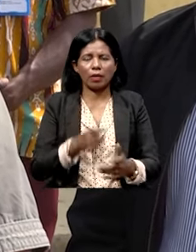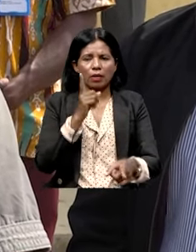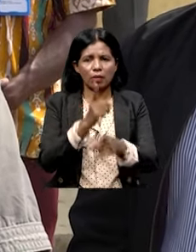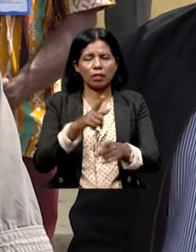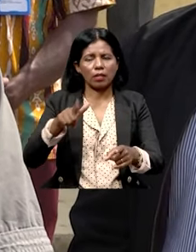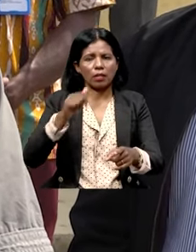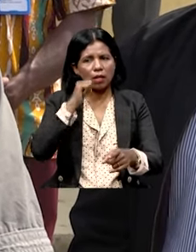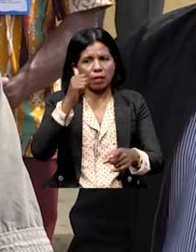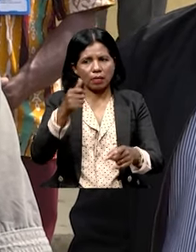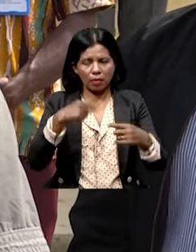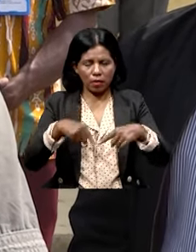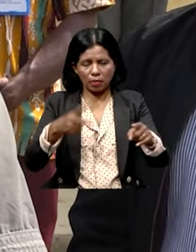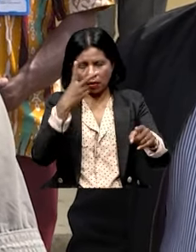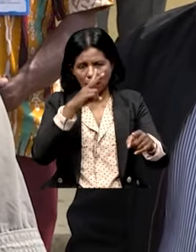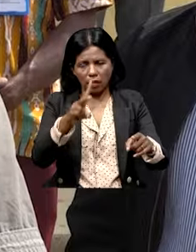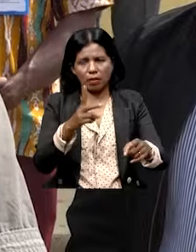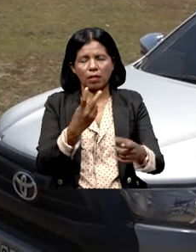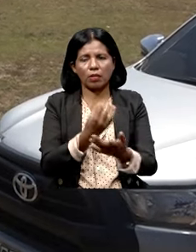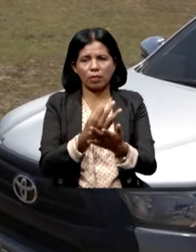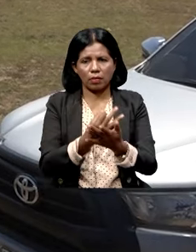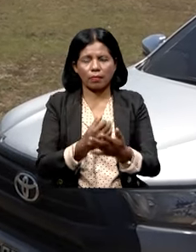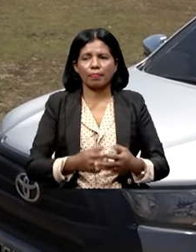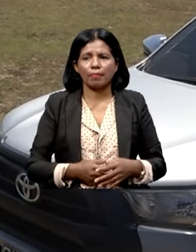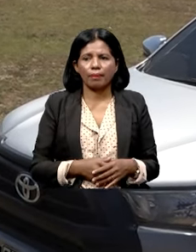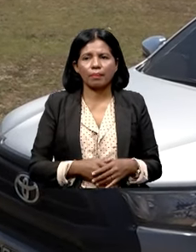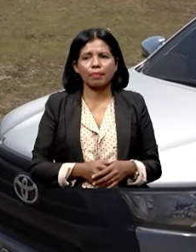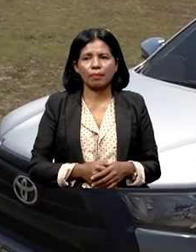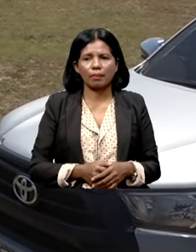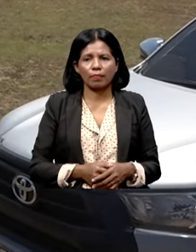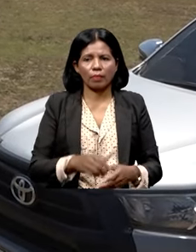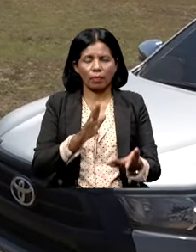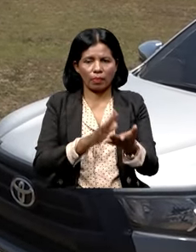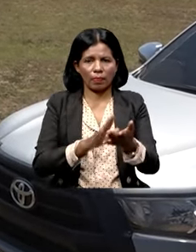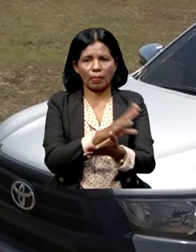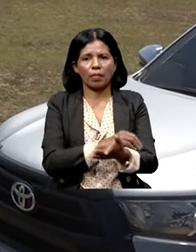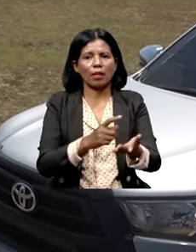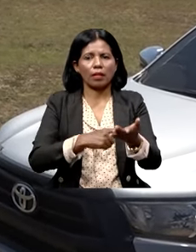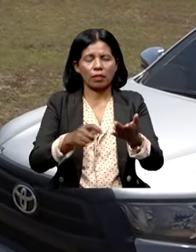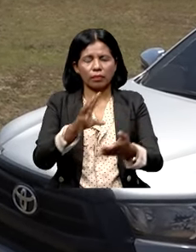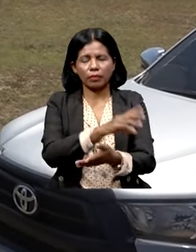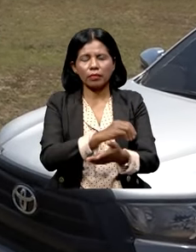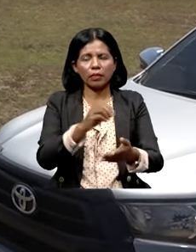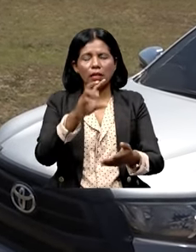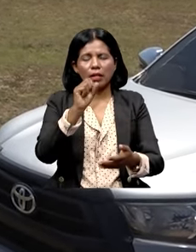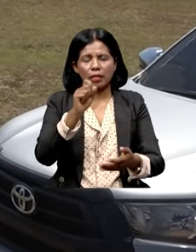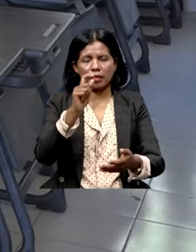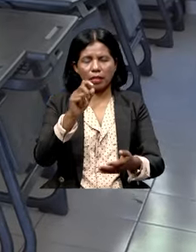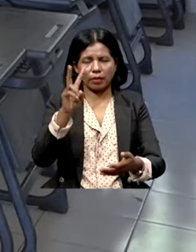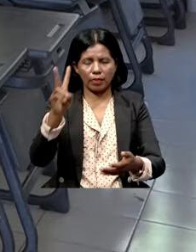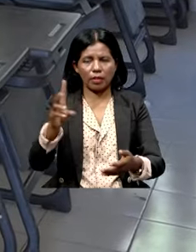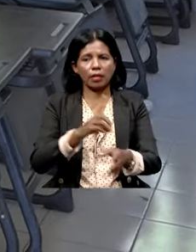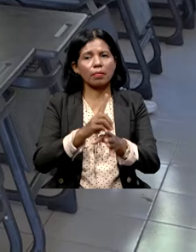Cida, a banda, se não é certo, tem que bater a conta para parar, confirma o banco. Escola Ensino Secundário Técnico Vocacional Relaco e Departamento